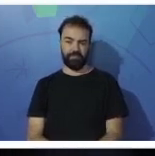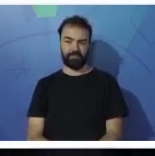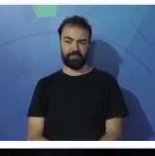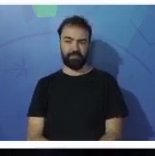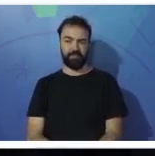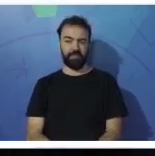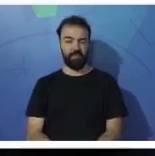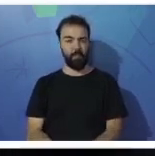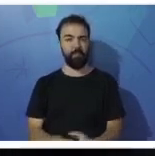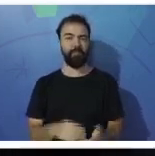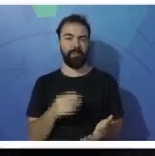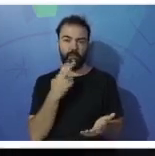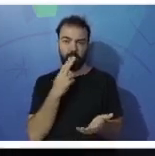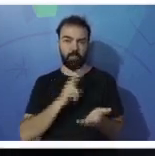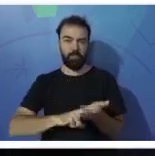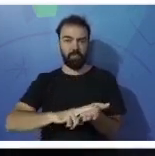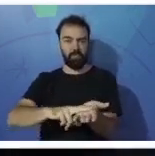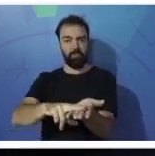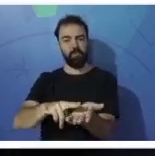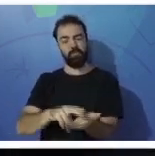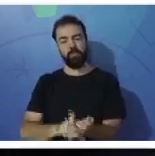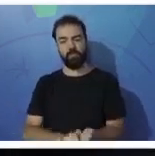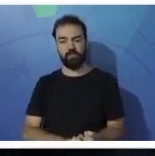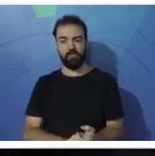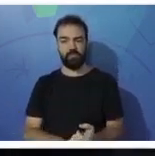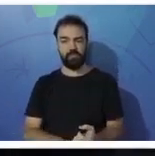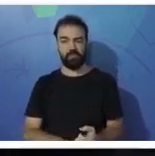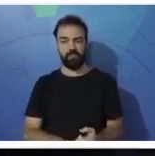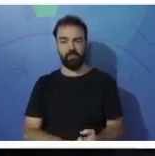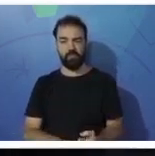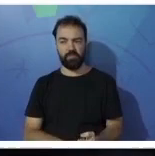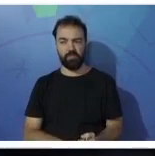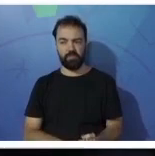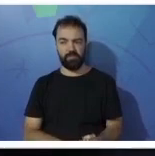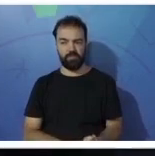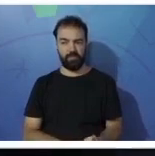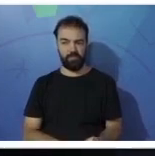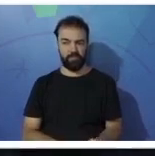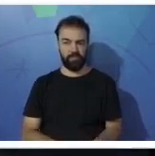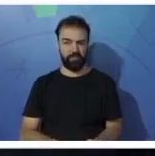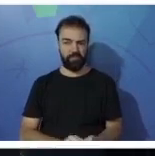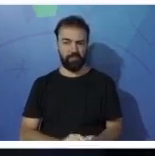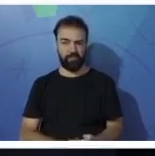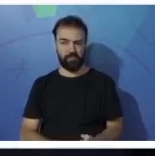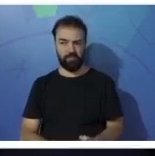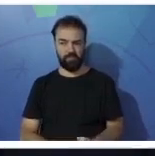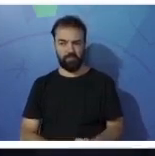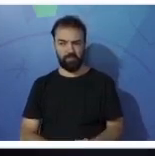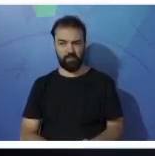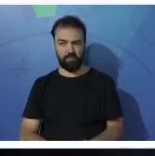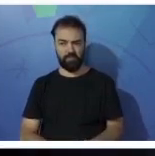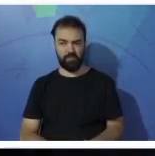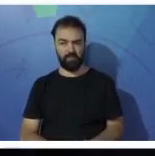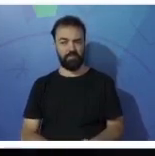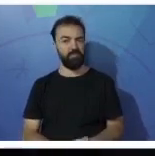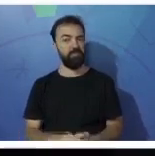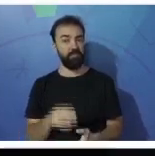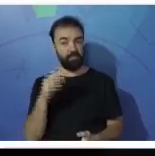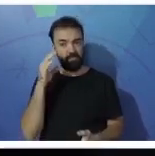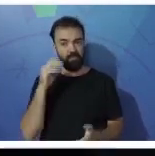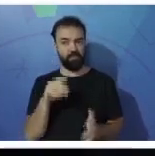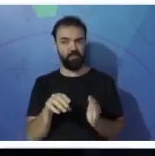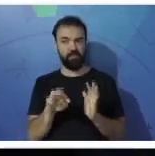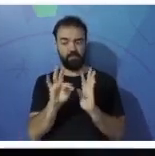21, carta do Papai Noel, tá? Apostila 4, página 30. Vamos fazer um entender o